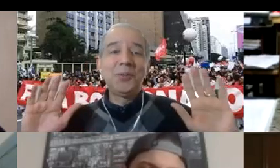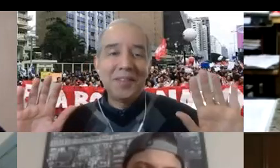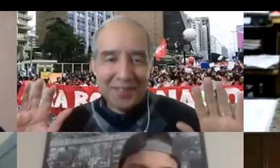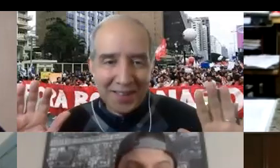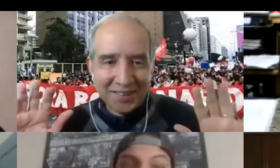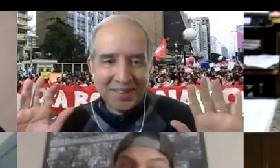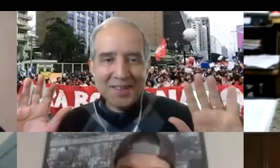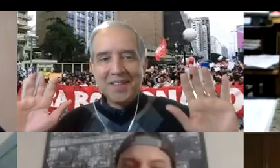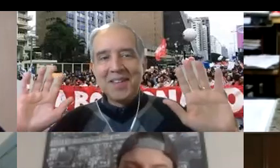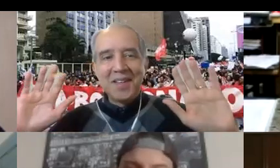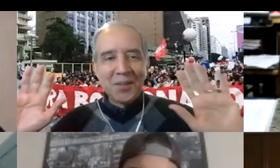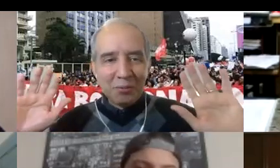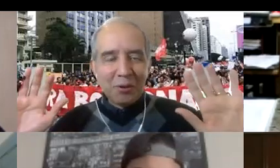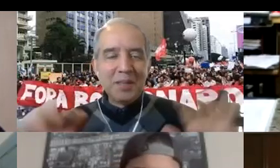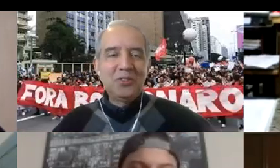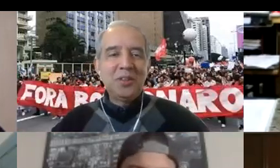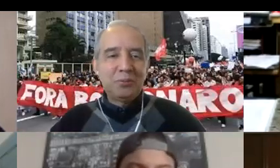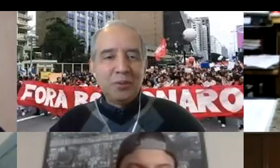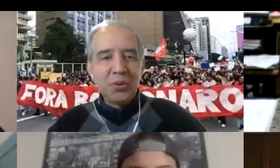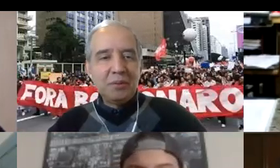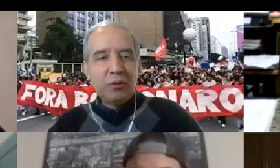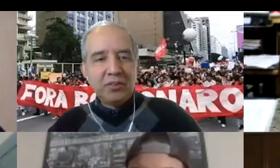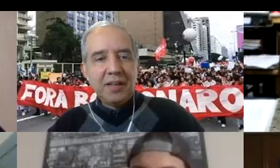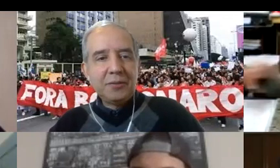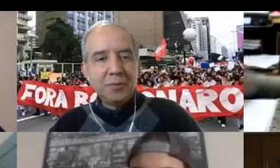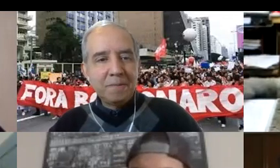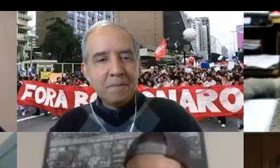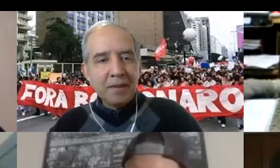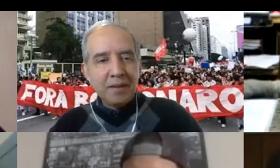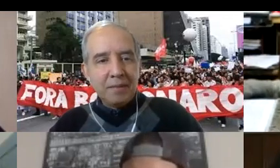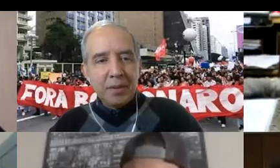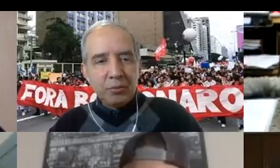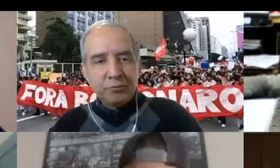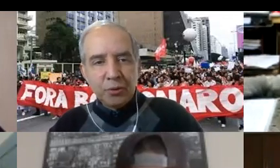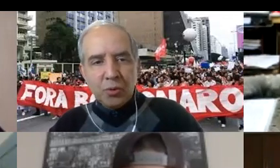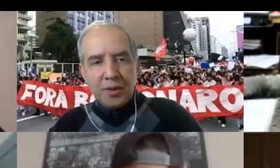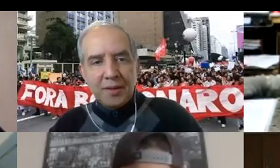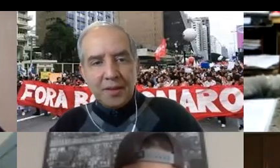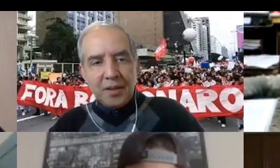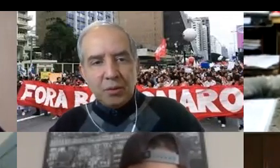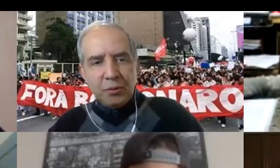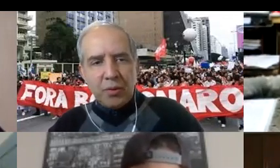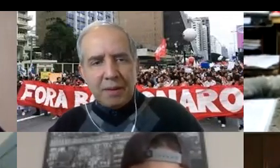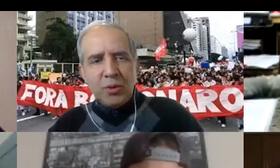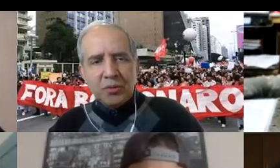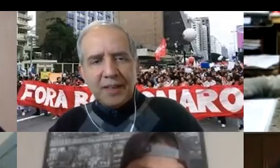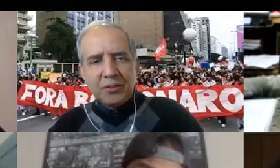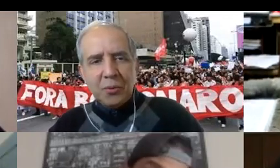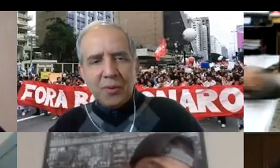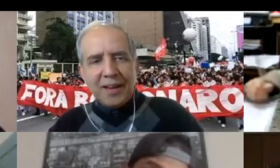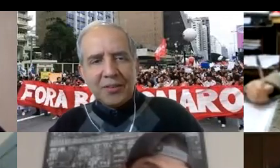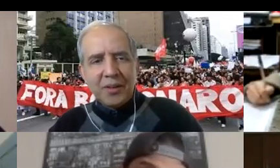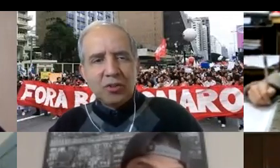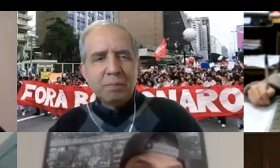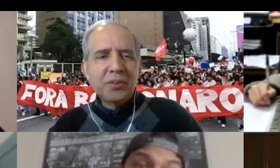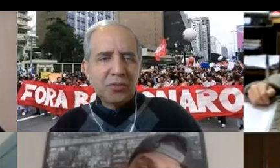minha atitude cética. Eu não vou mentir, eu fui muito influenciado pelo Foucault. O Foucault era muito cético